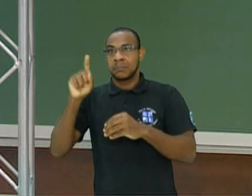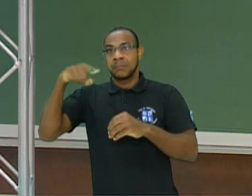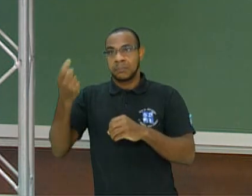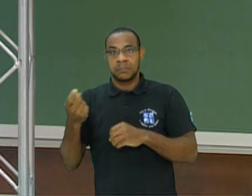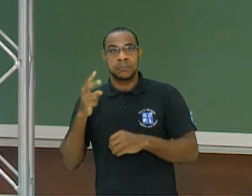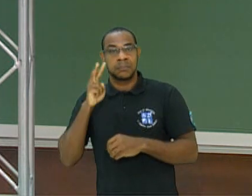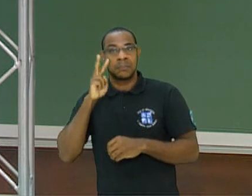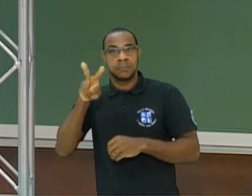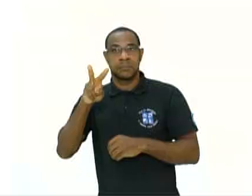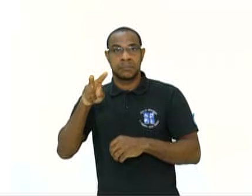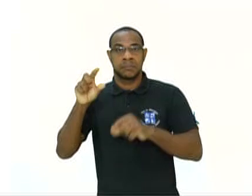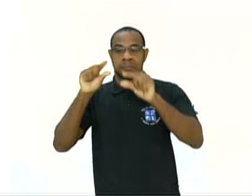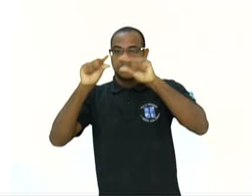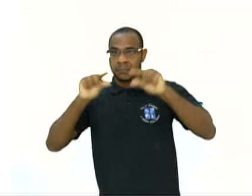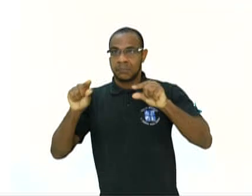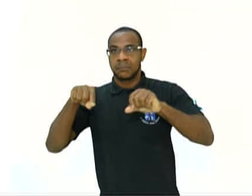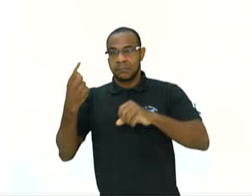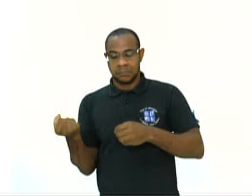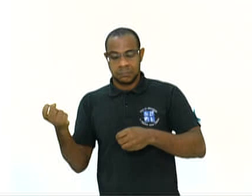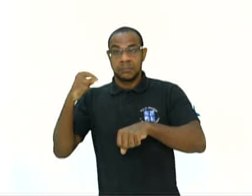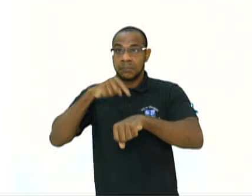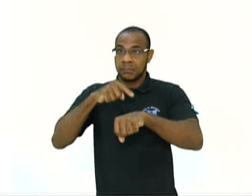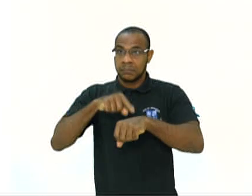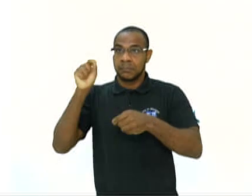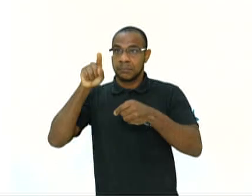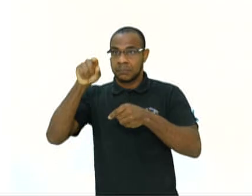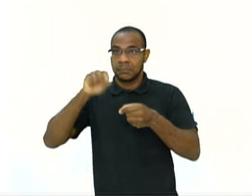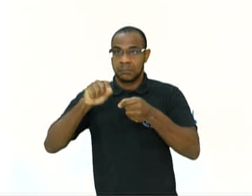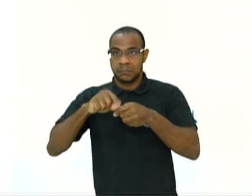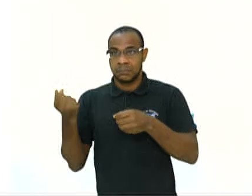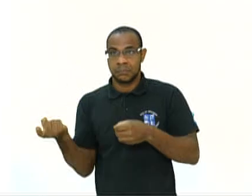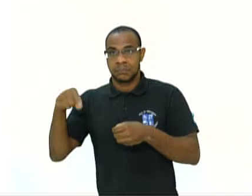sua íntegra. Vou dar um tempinho para vocês poderem fazer, a gente já retorna.